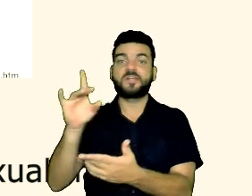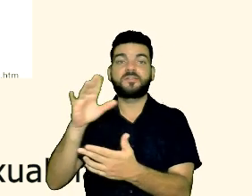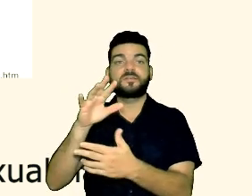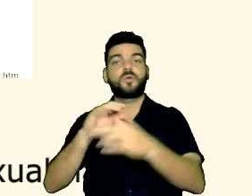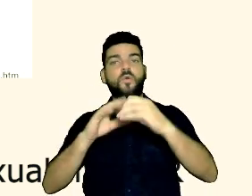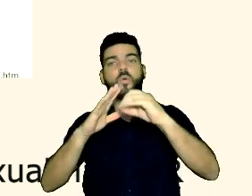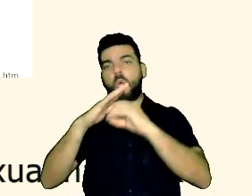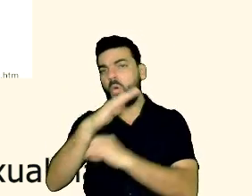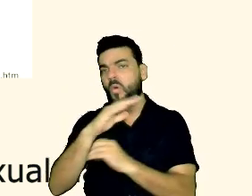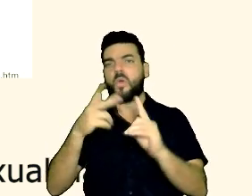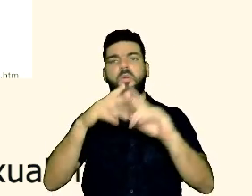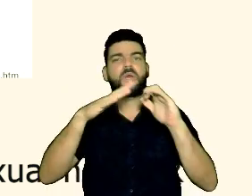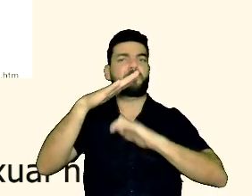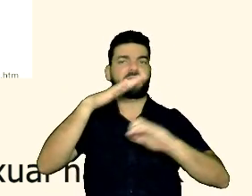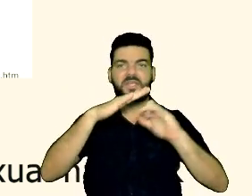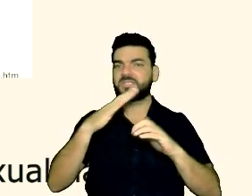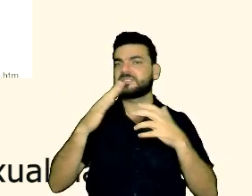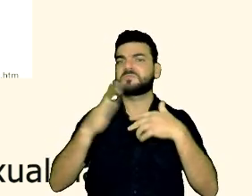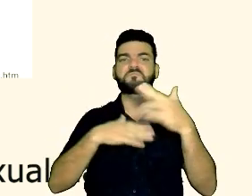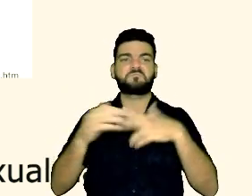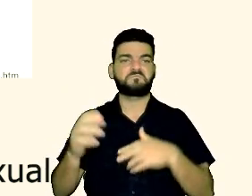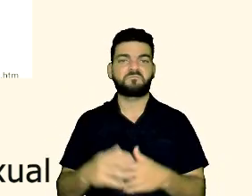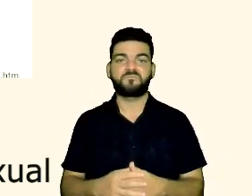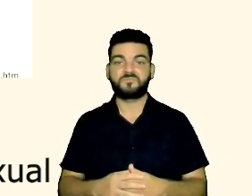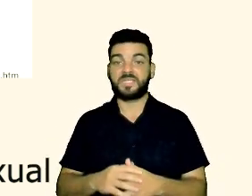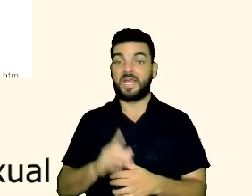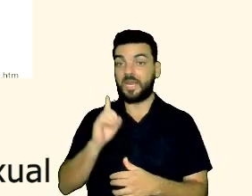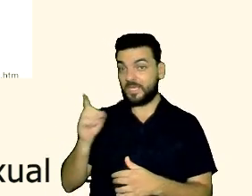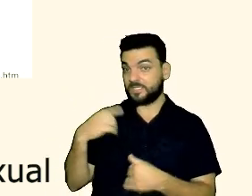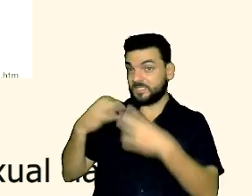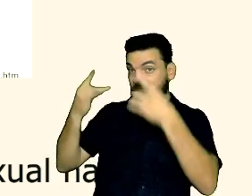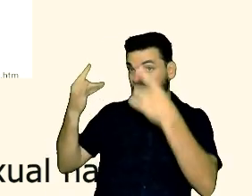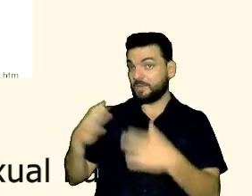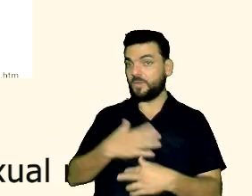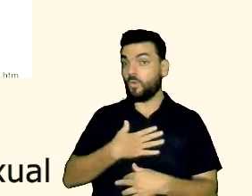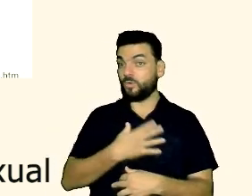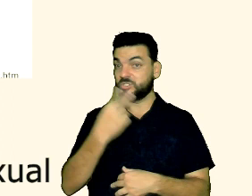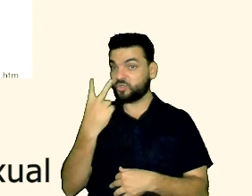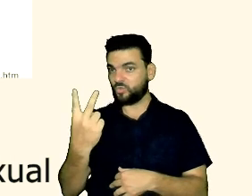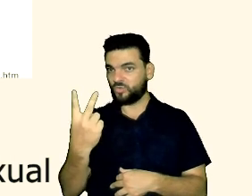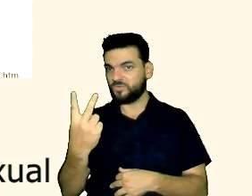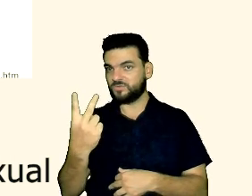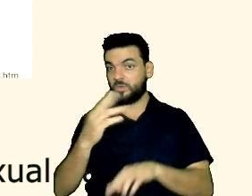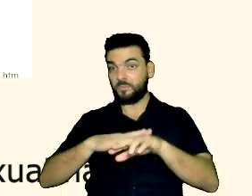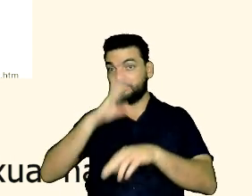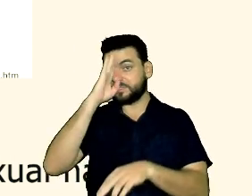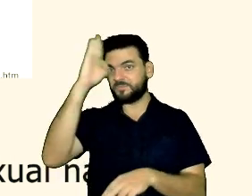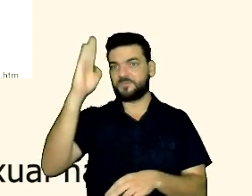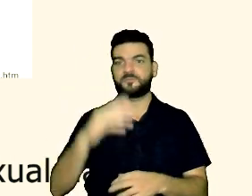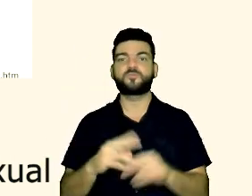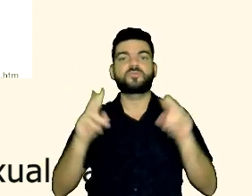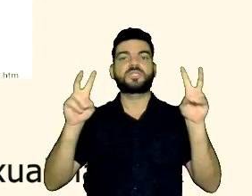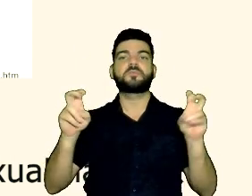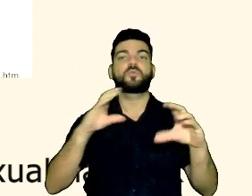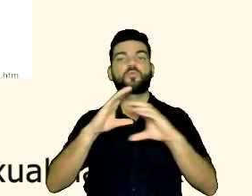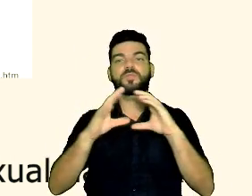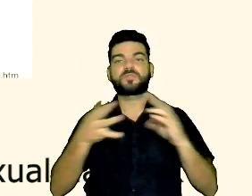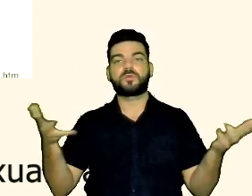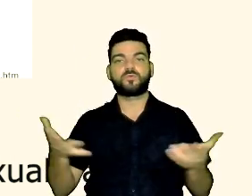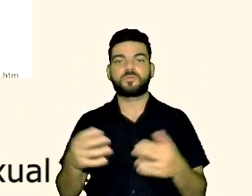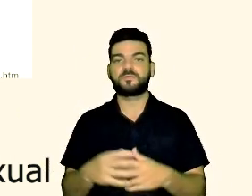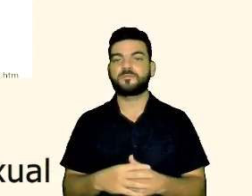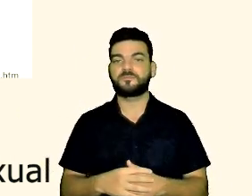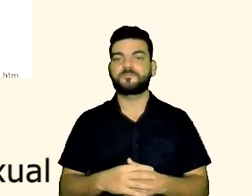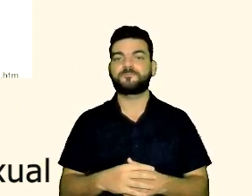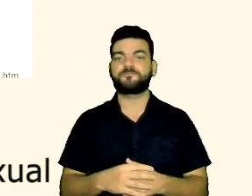eu trago dois, porque são a inspiração do tema da comunicação aqui para a gente, que é o da concepção ou conceito